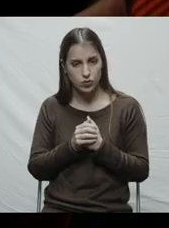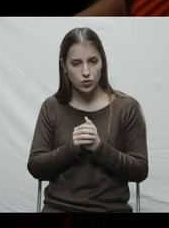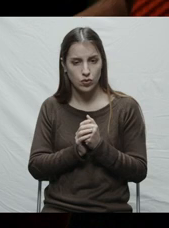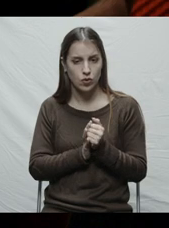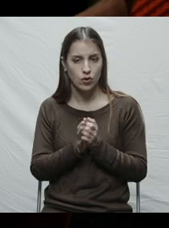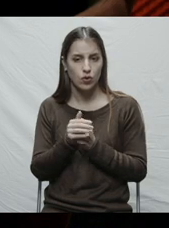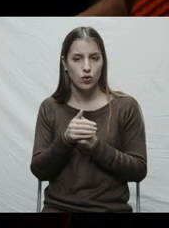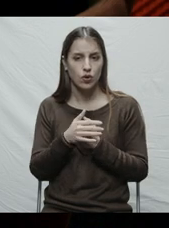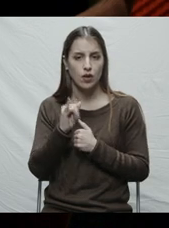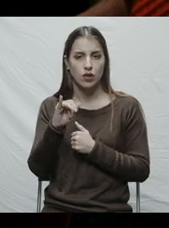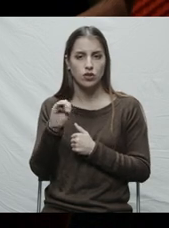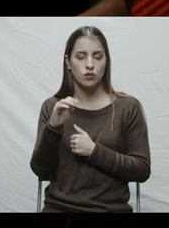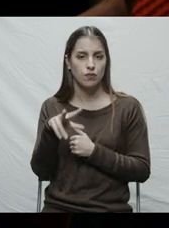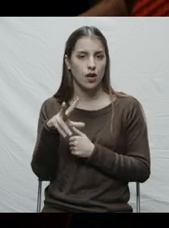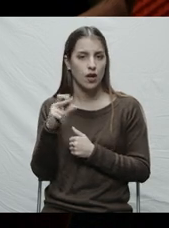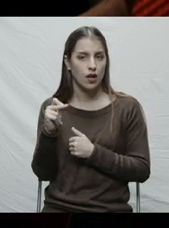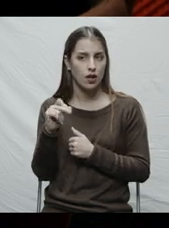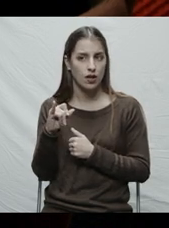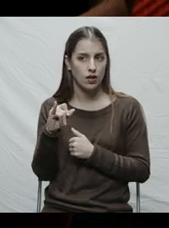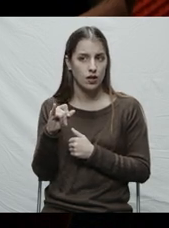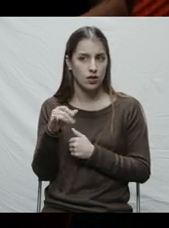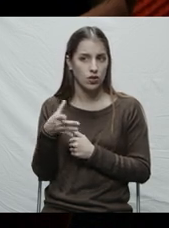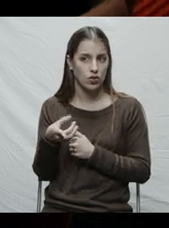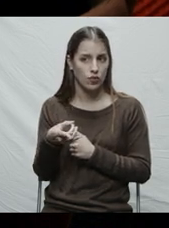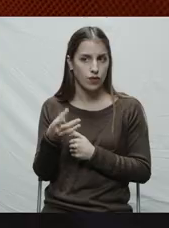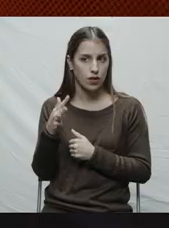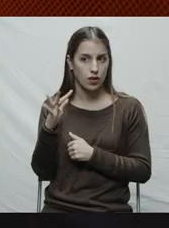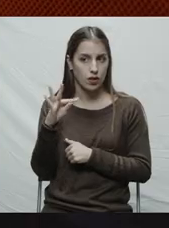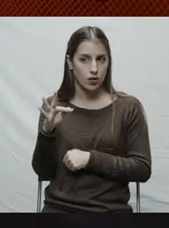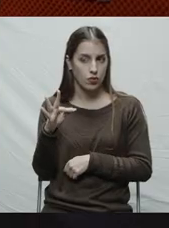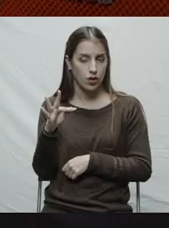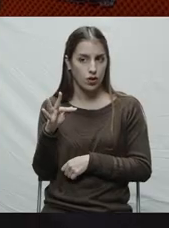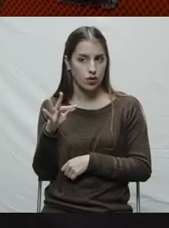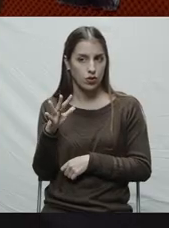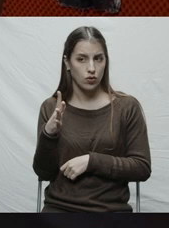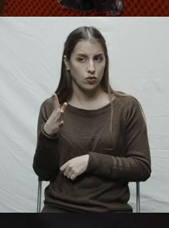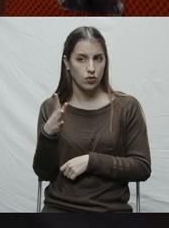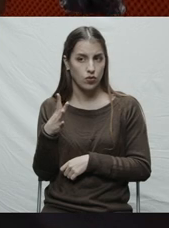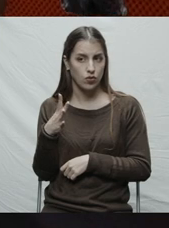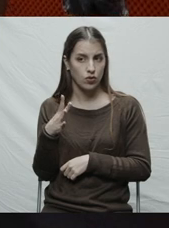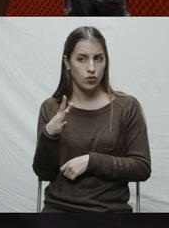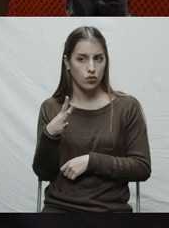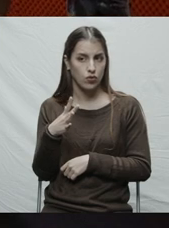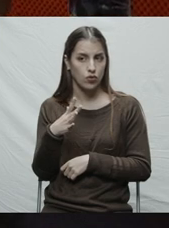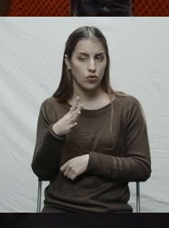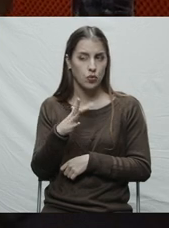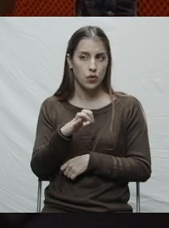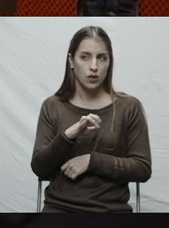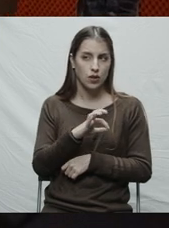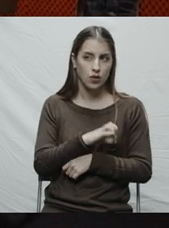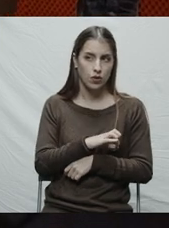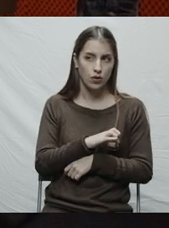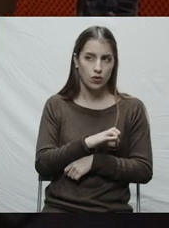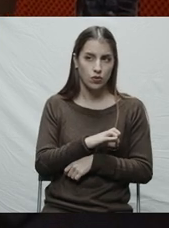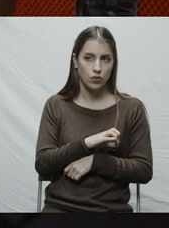que as MAI acabei em 94, portanto estive no Sendreba em 90, 90, o IFIC tem 88, portanto